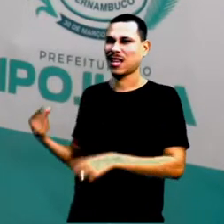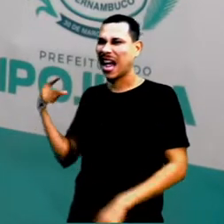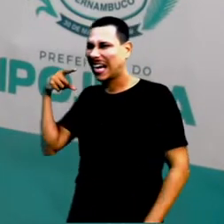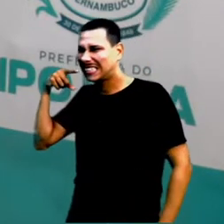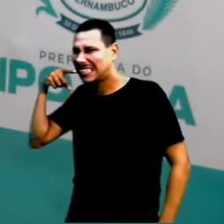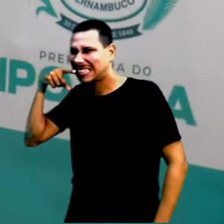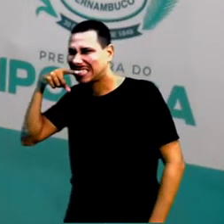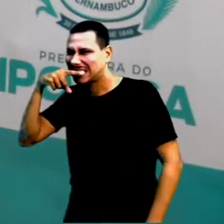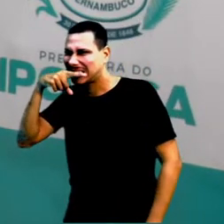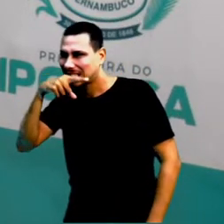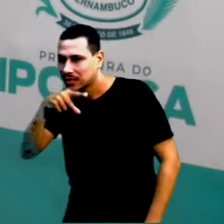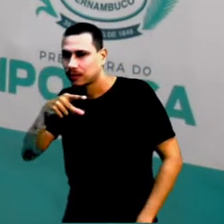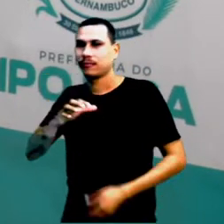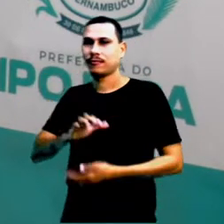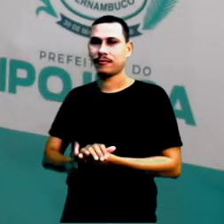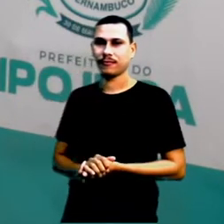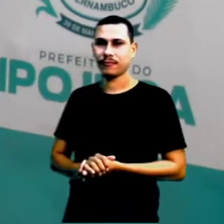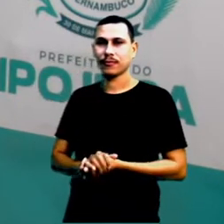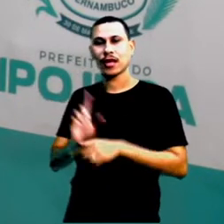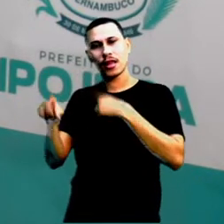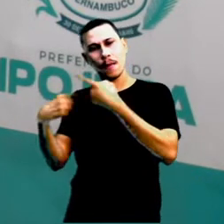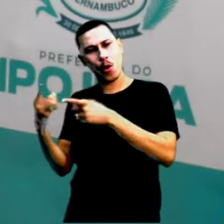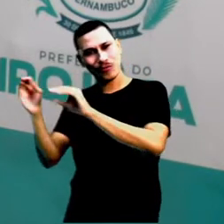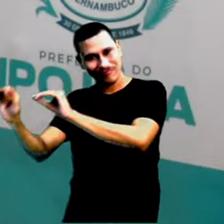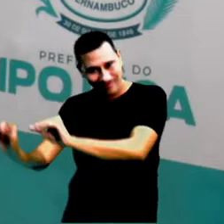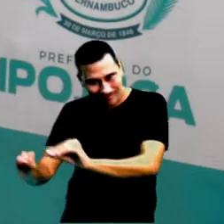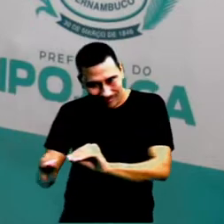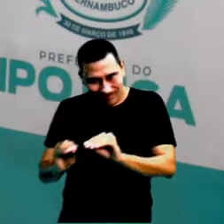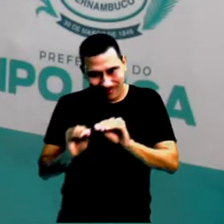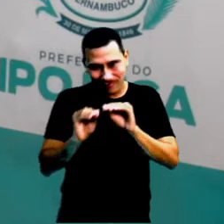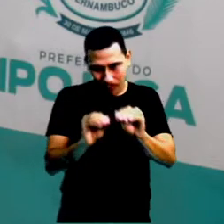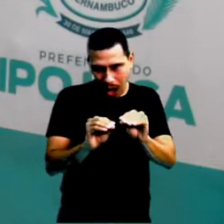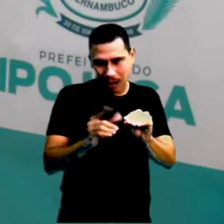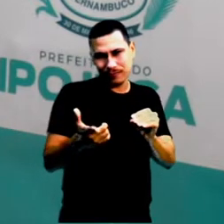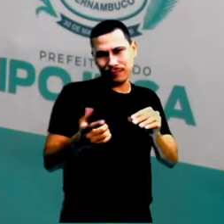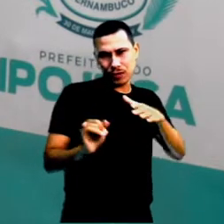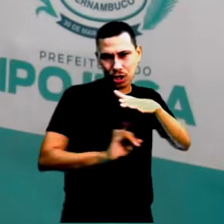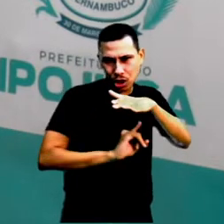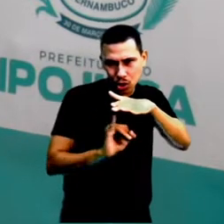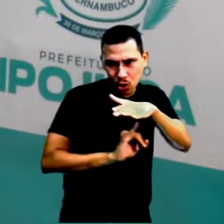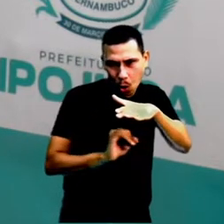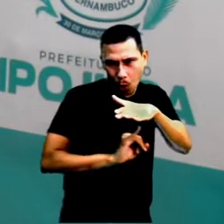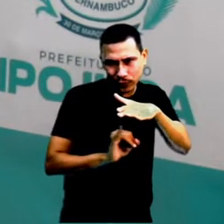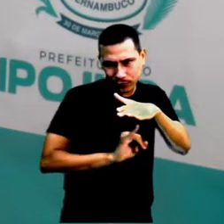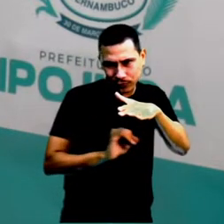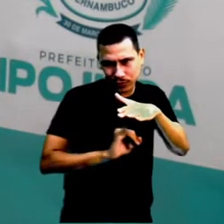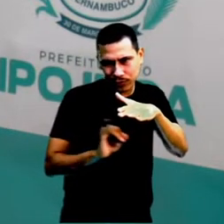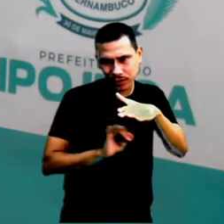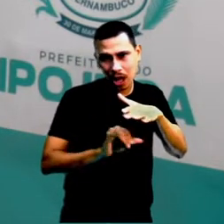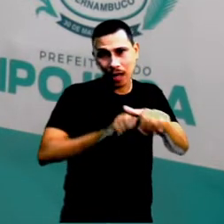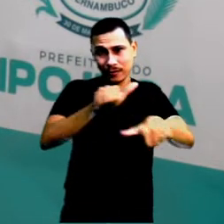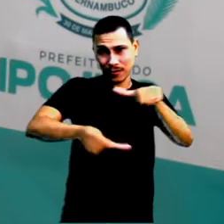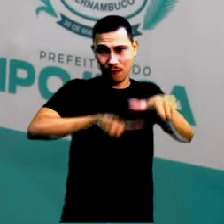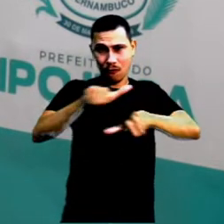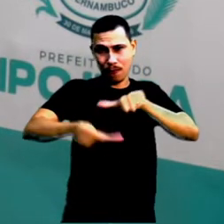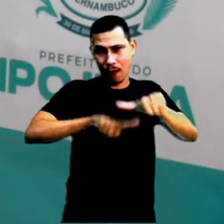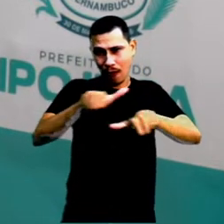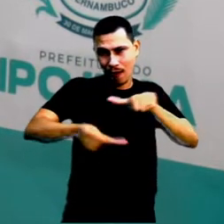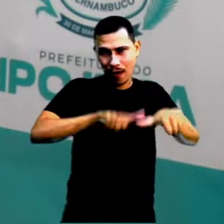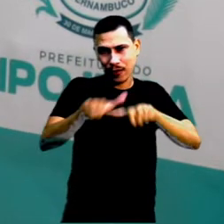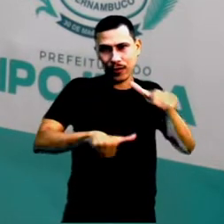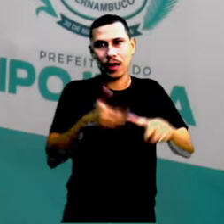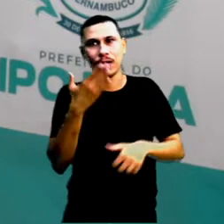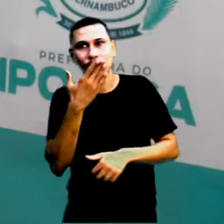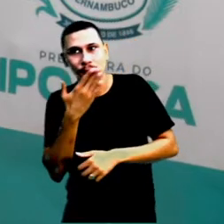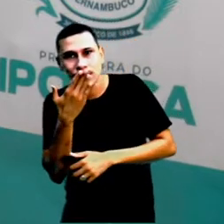cana-de-açúcar. Essa cana-de-açúcar são levadas para a usina. E na usina, na indústria, né, são transformados em